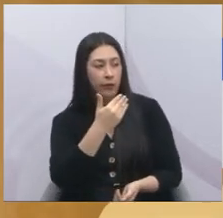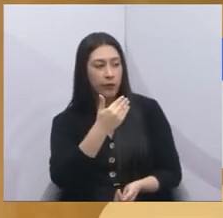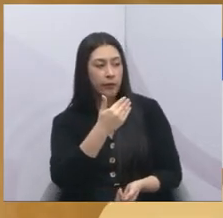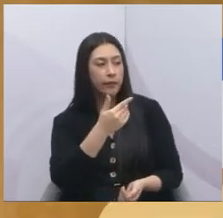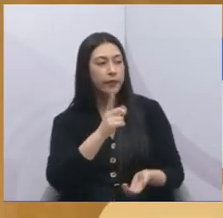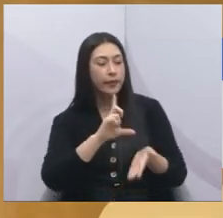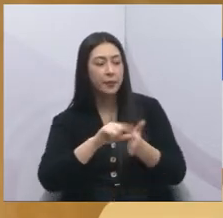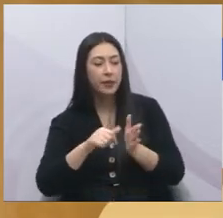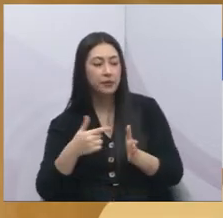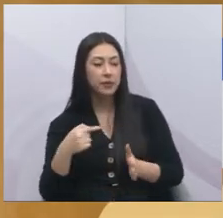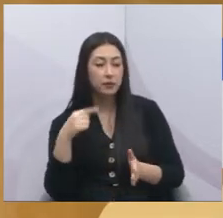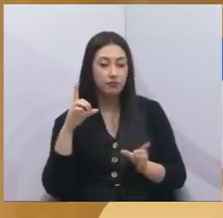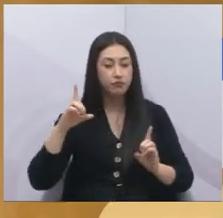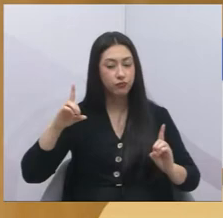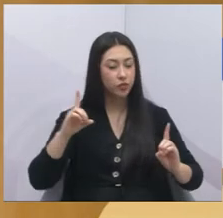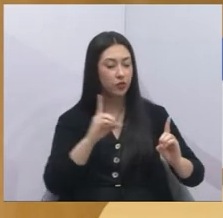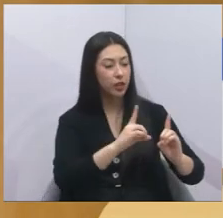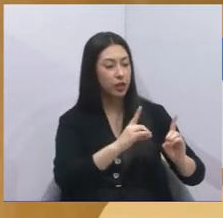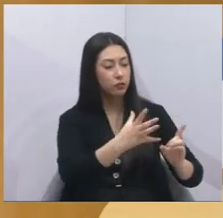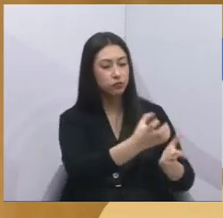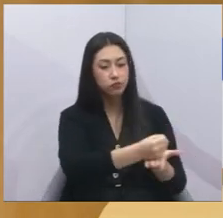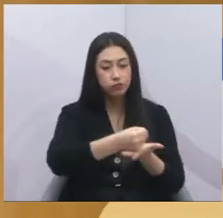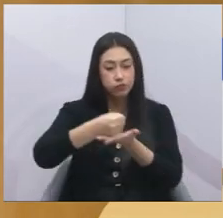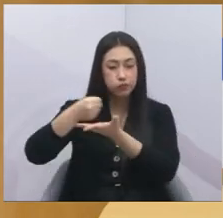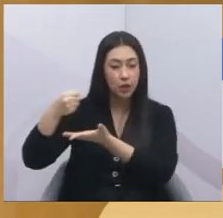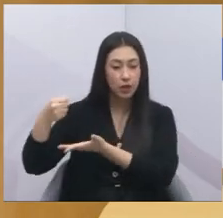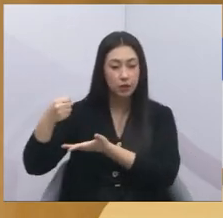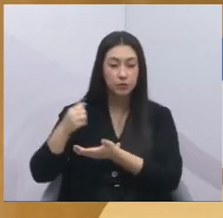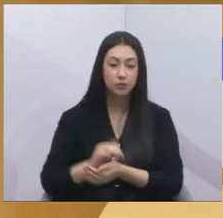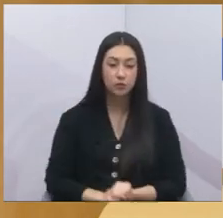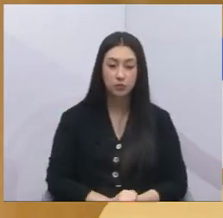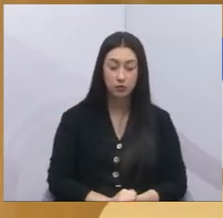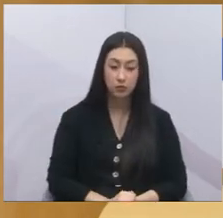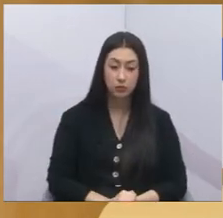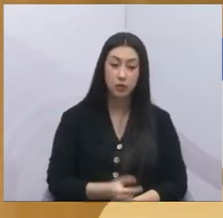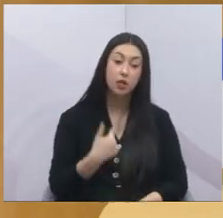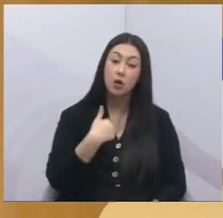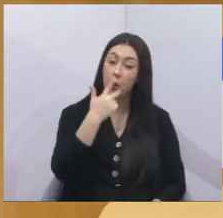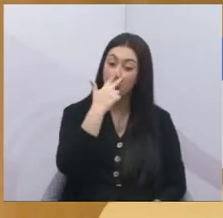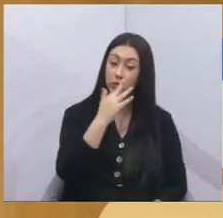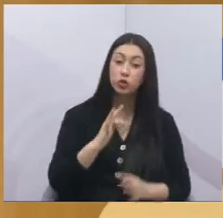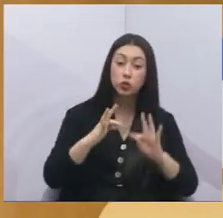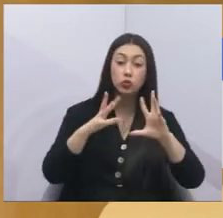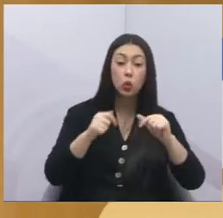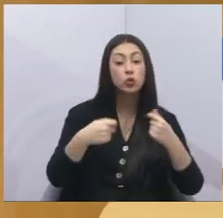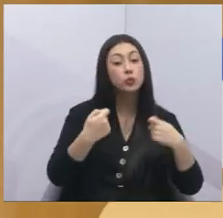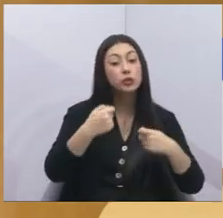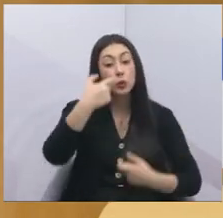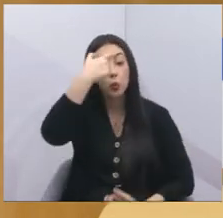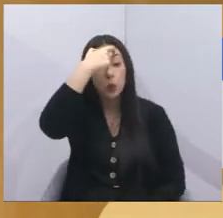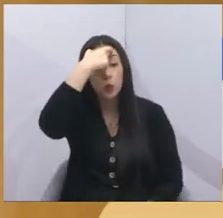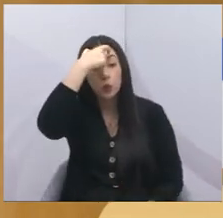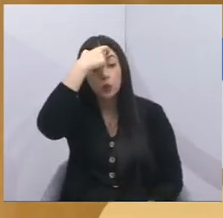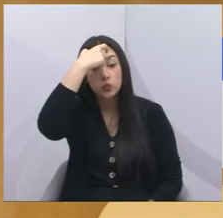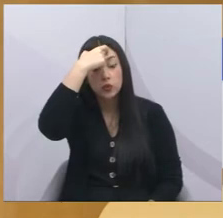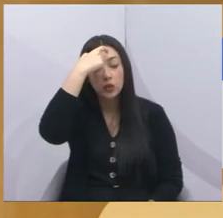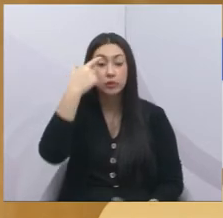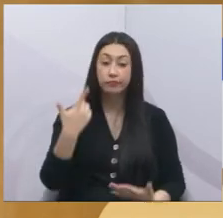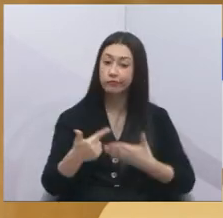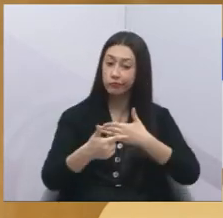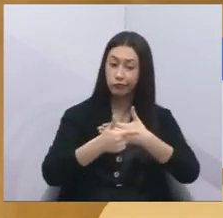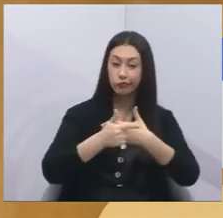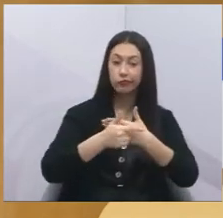com retirada, que é o take away. Então, eu acho que todos aqui têm que pôr a mão na consciência, e é função